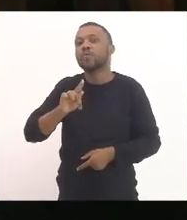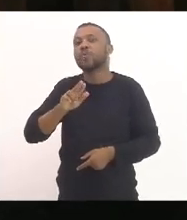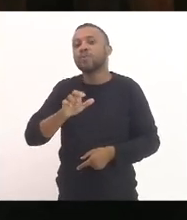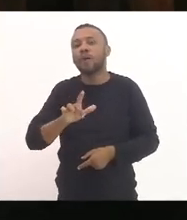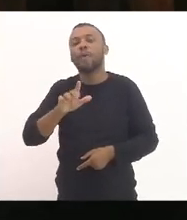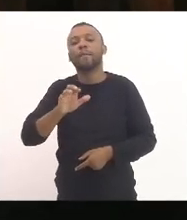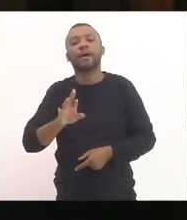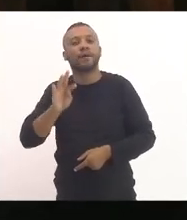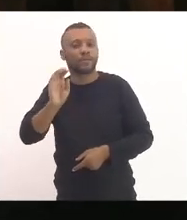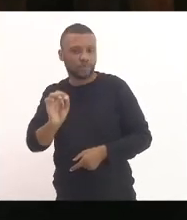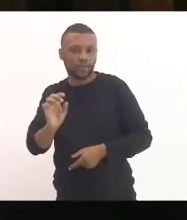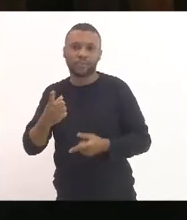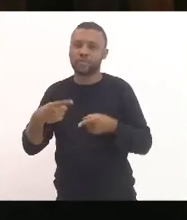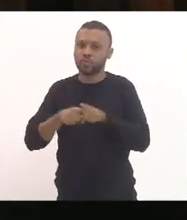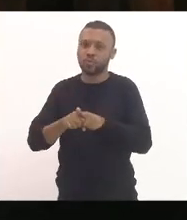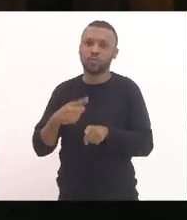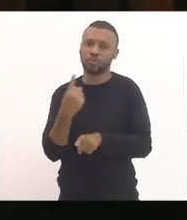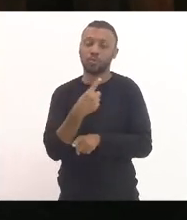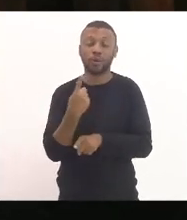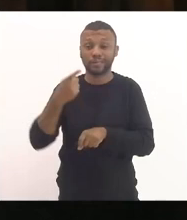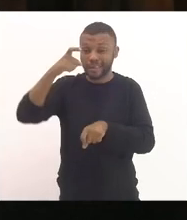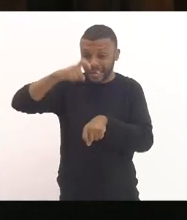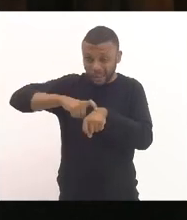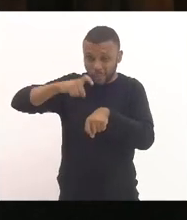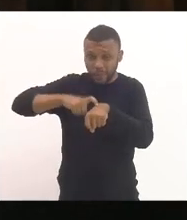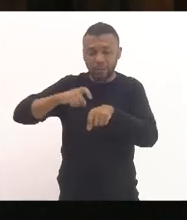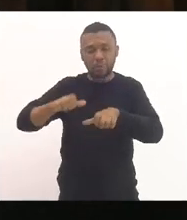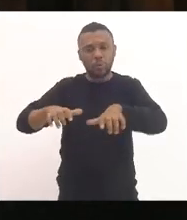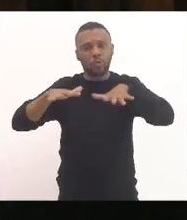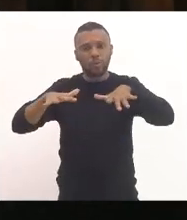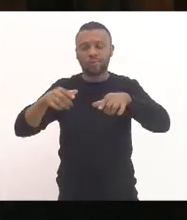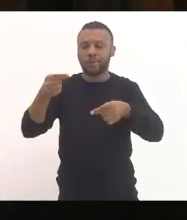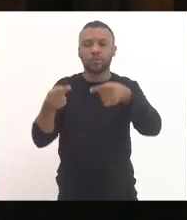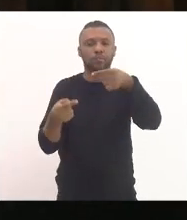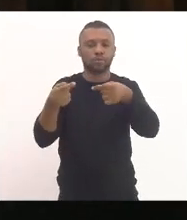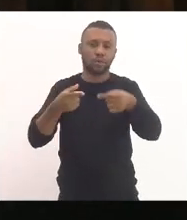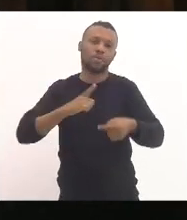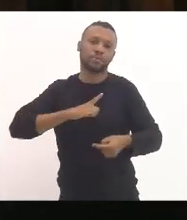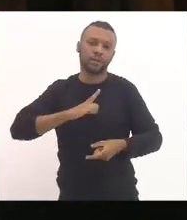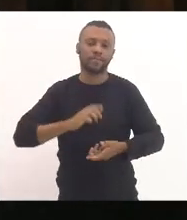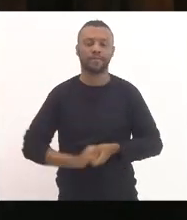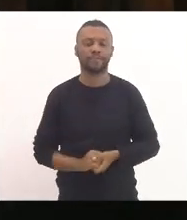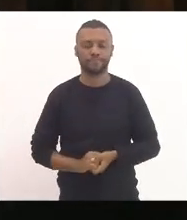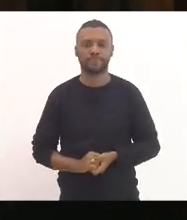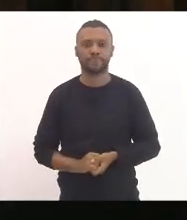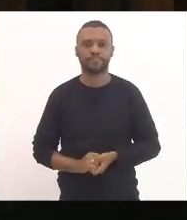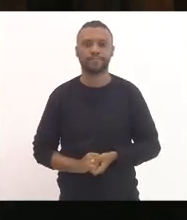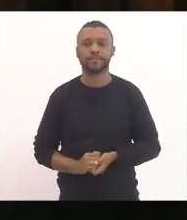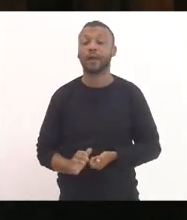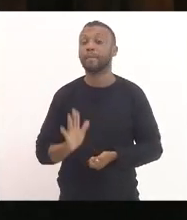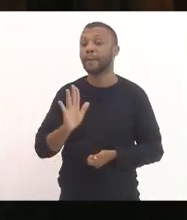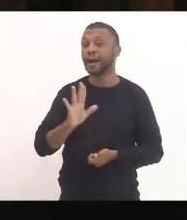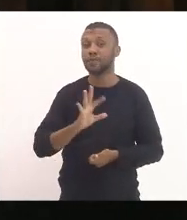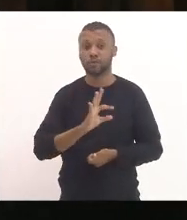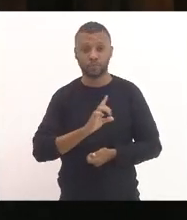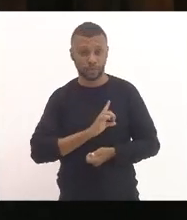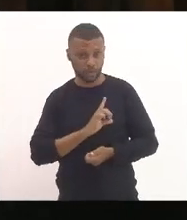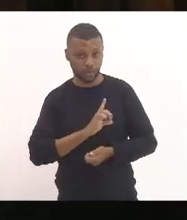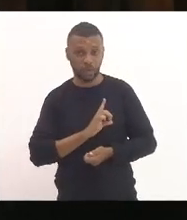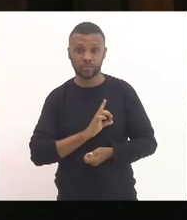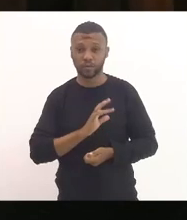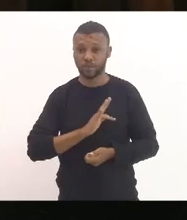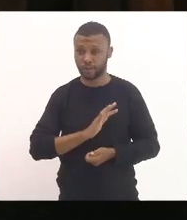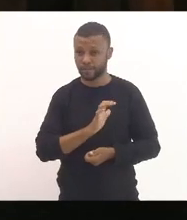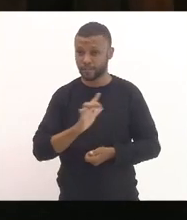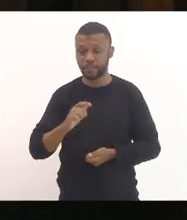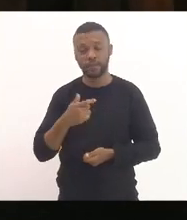junto conosco então ouvir o naquele momento uma discussão O porém os delegados de polícia devem